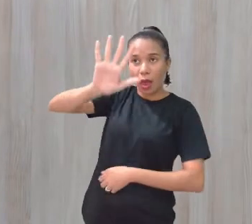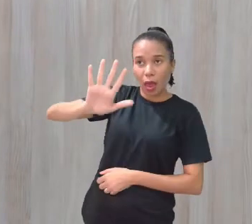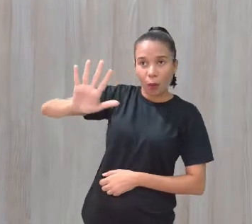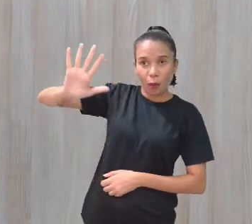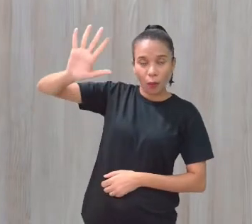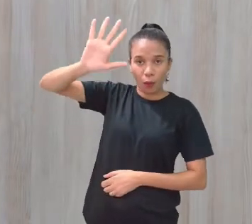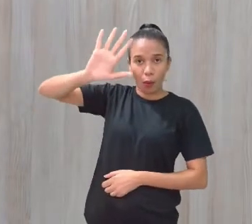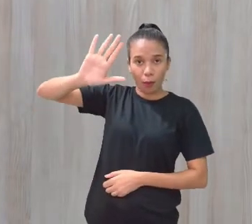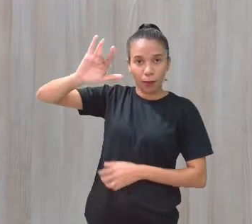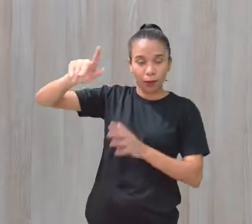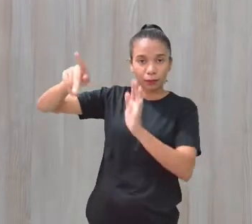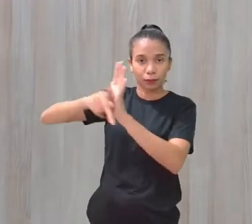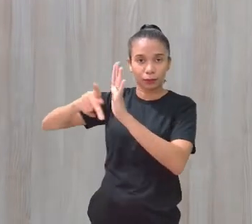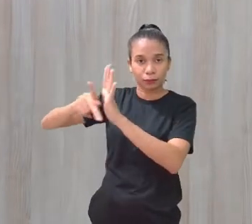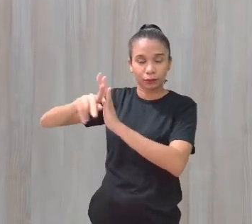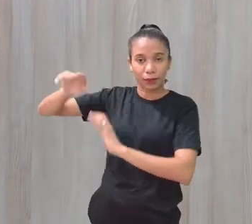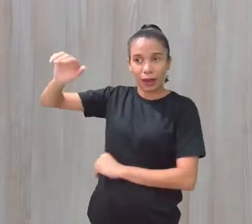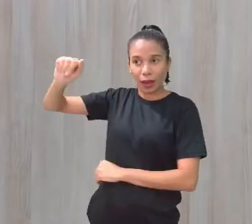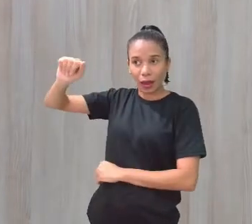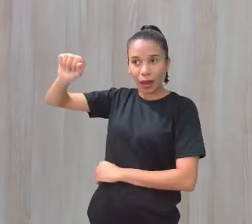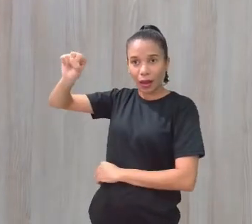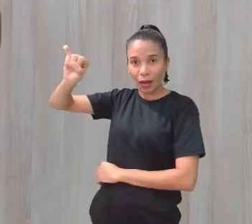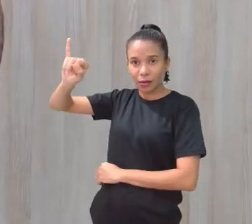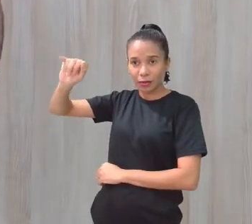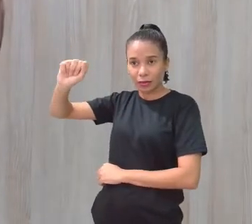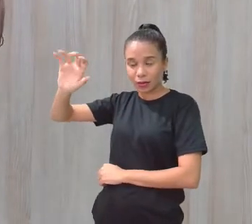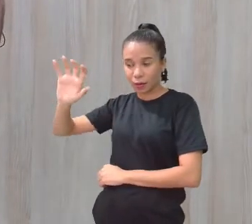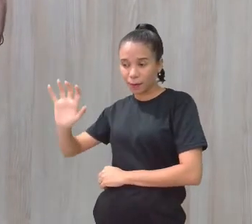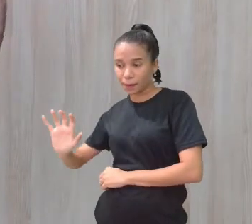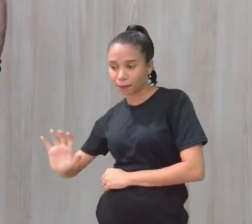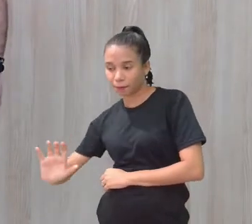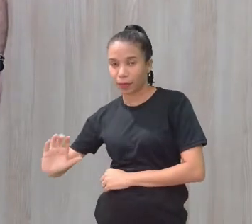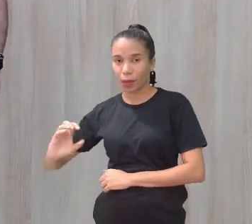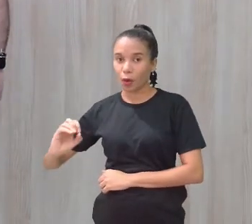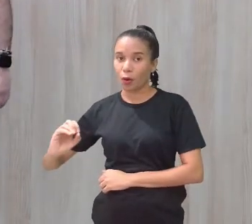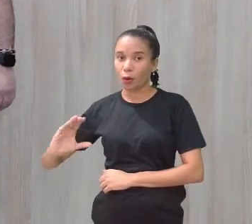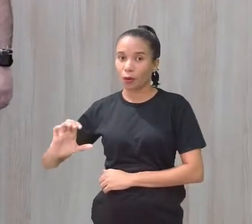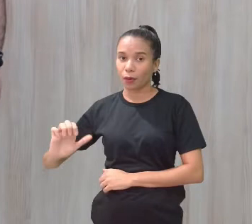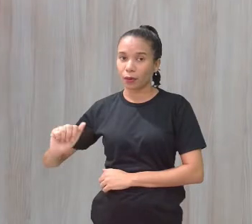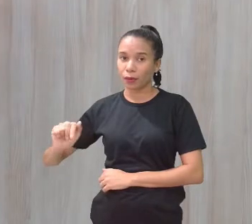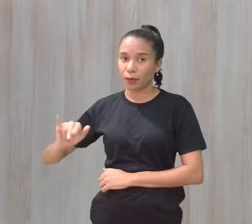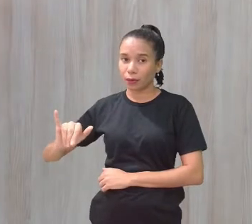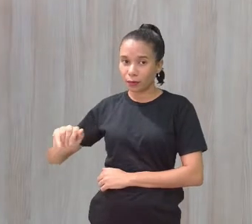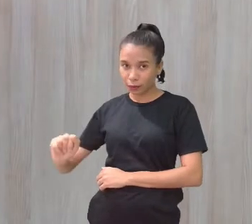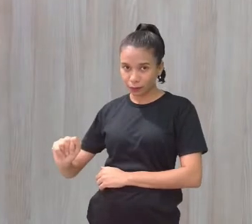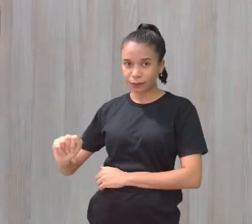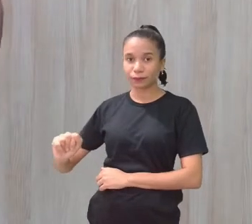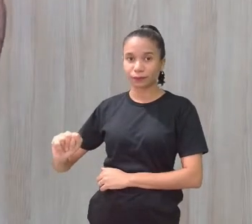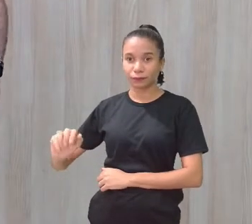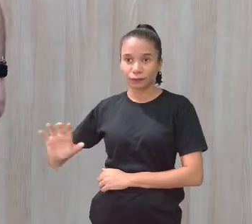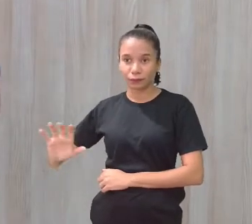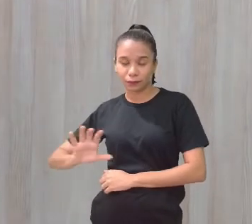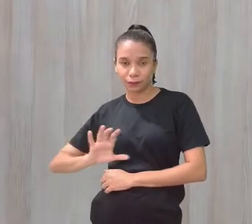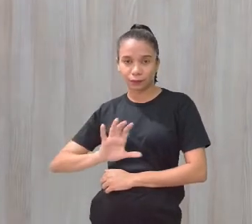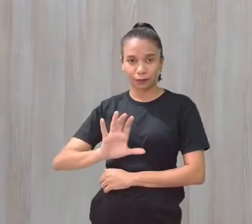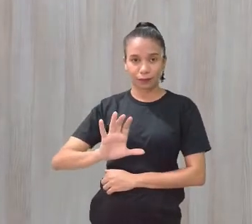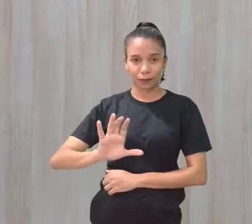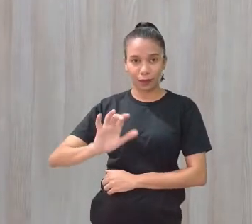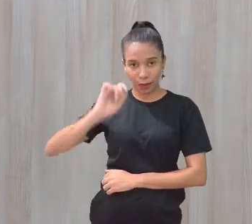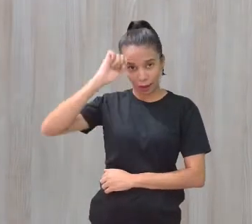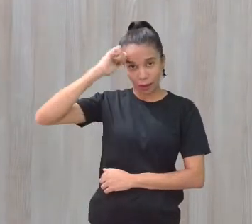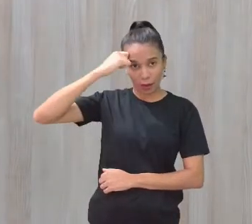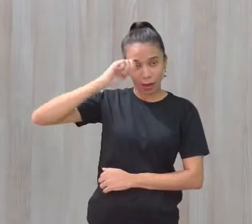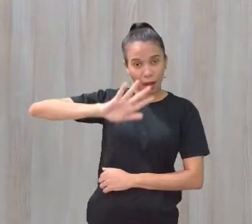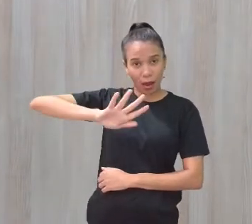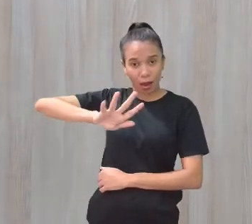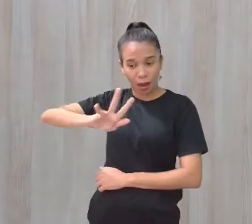europeu, continente asiático, continente aqui da Oceania e o